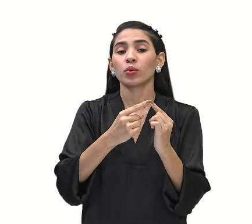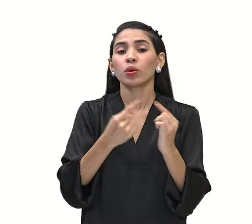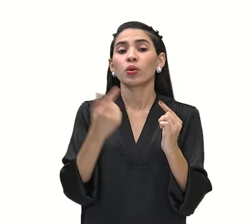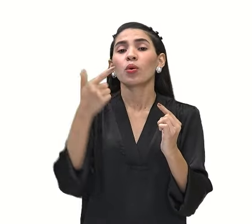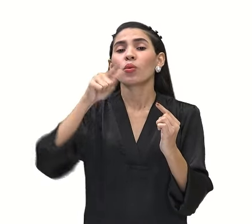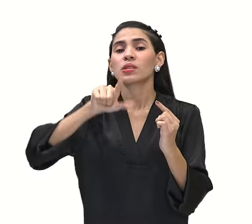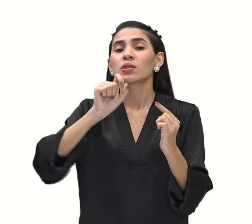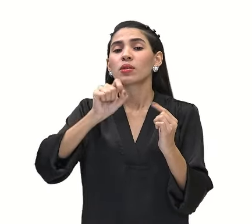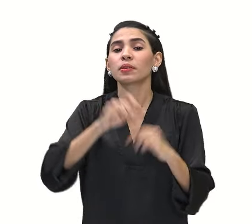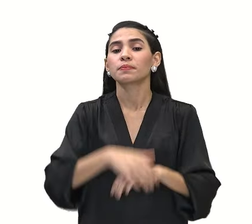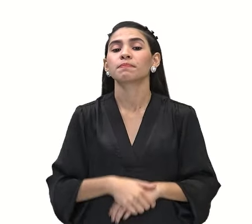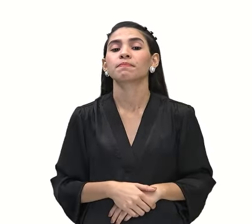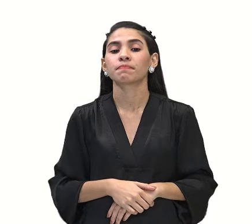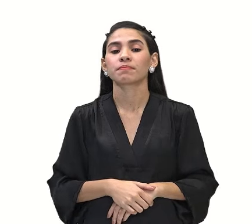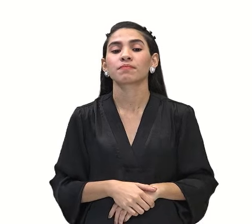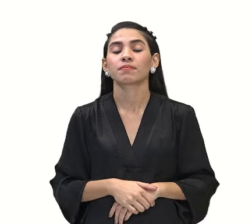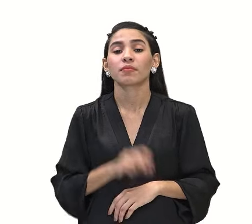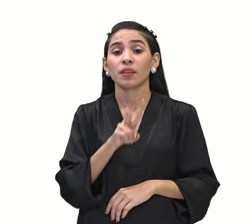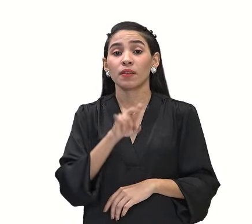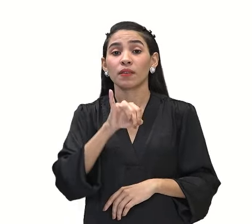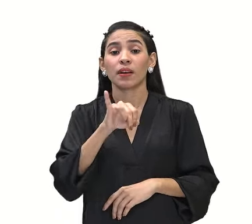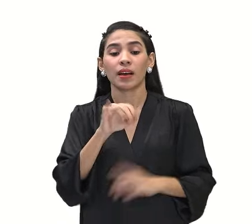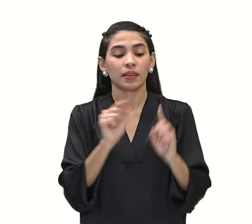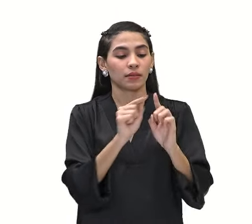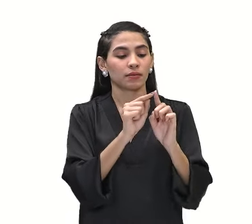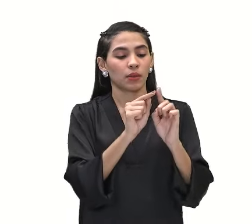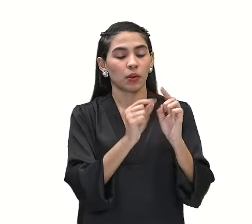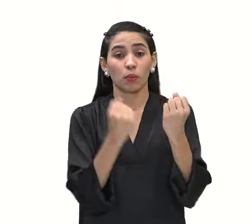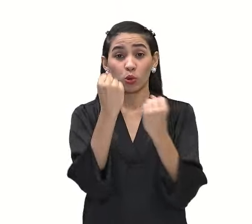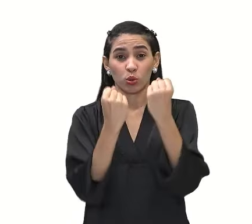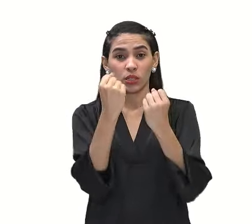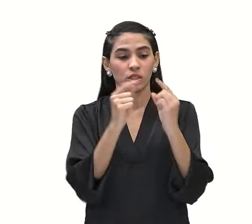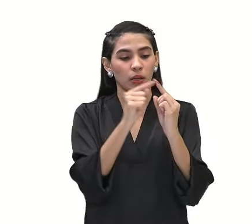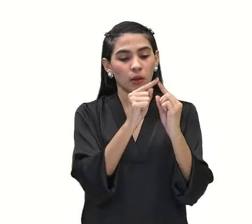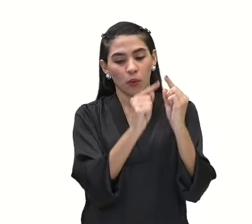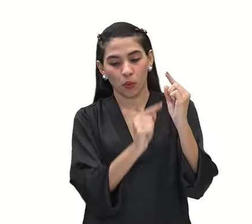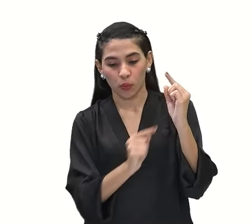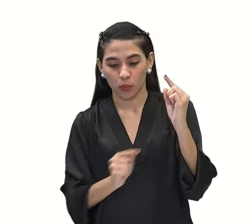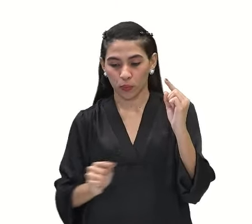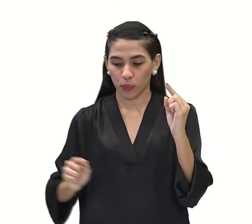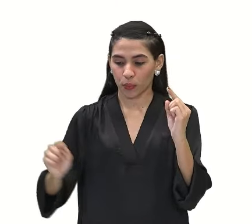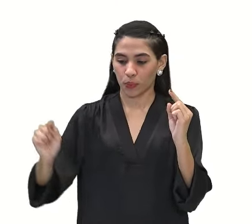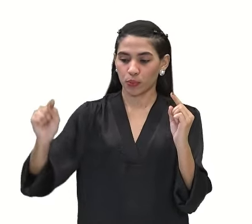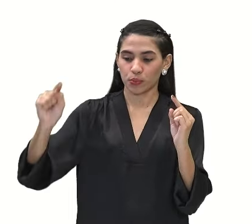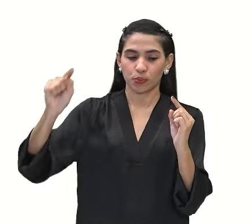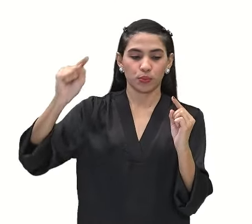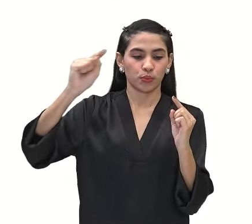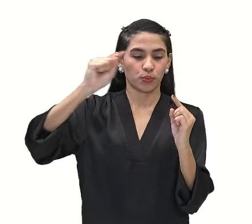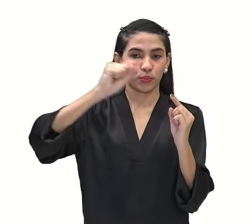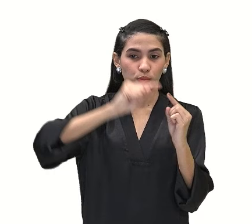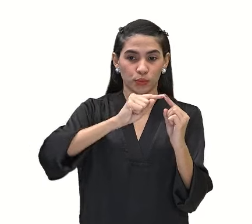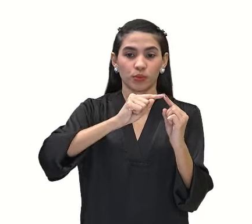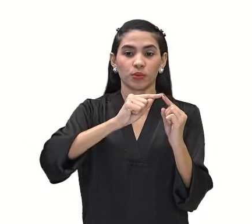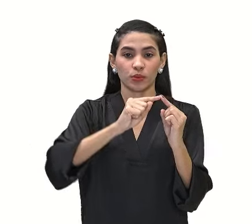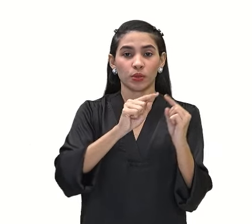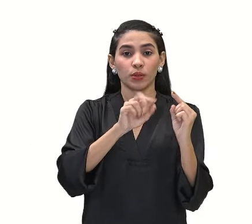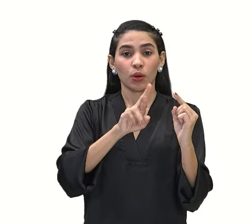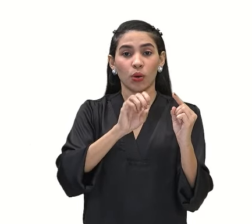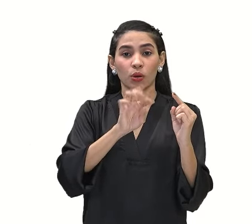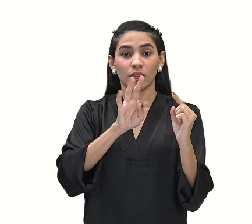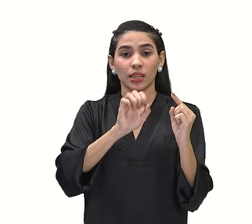Motorista vai então dar um giro nessa bola ou em outras palavras ele vai dar um giro nessa